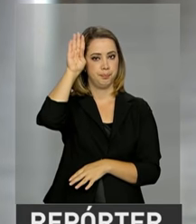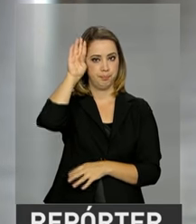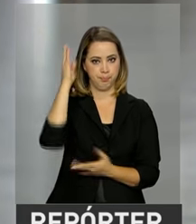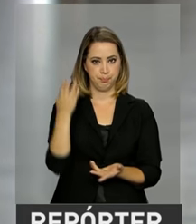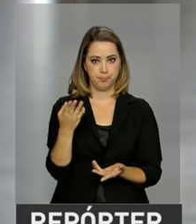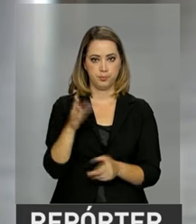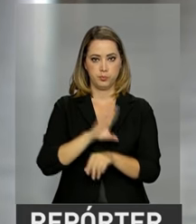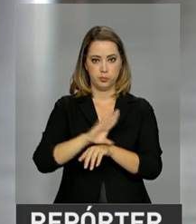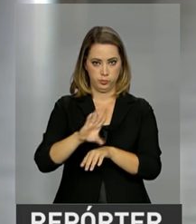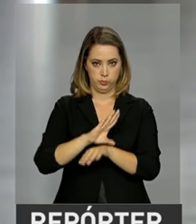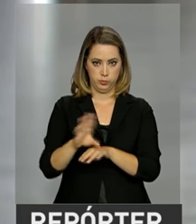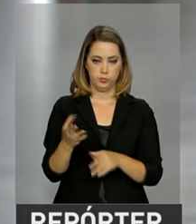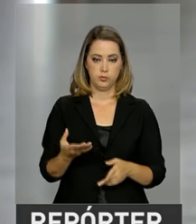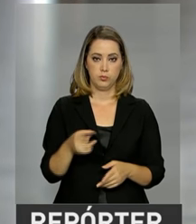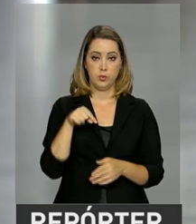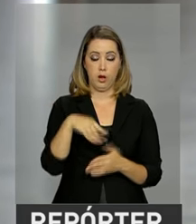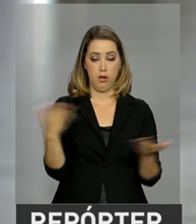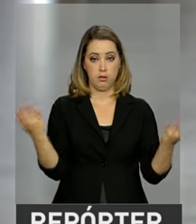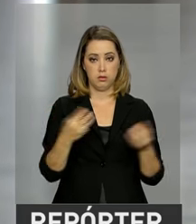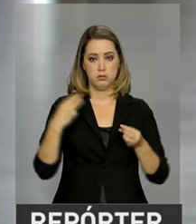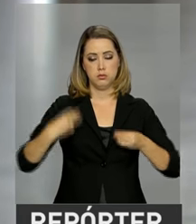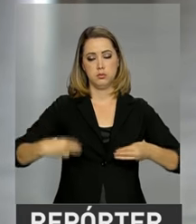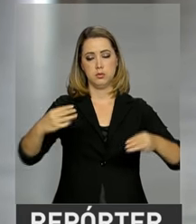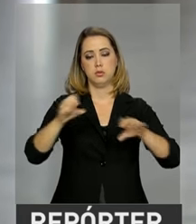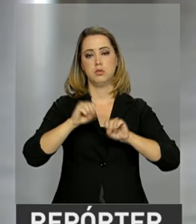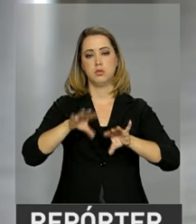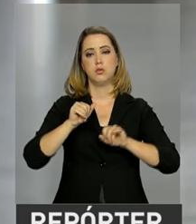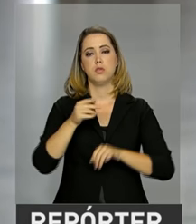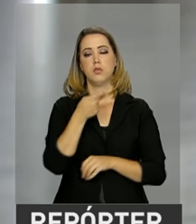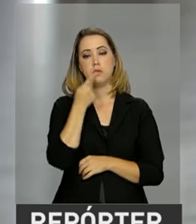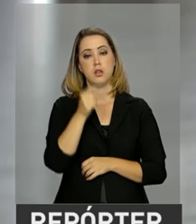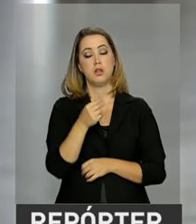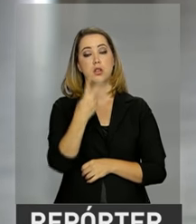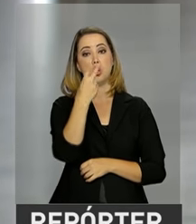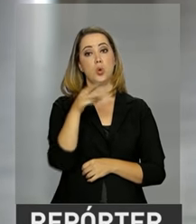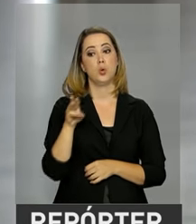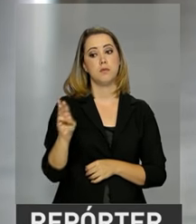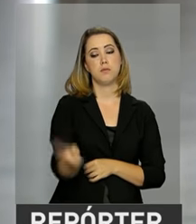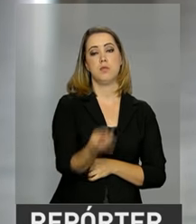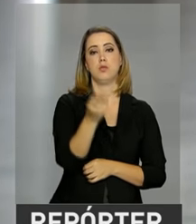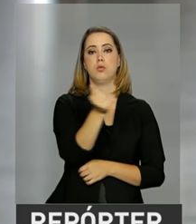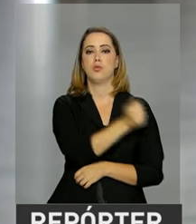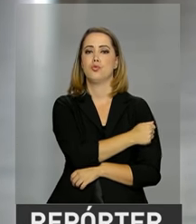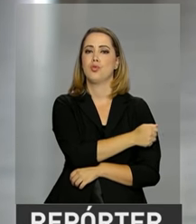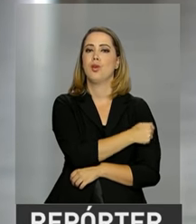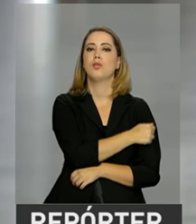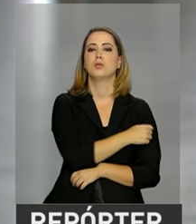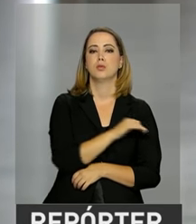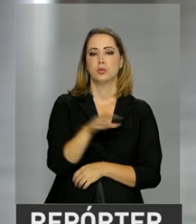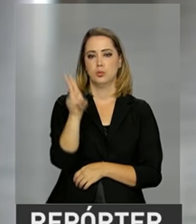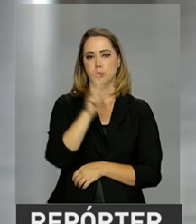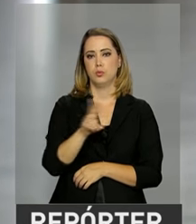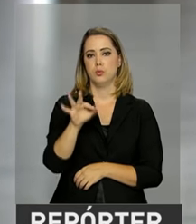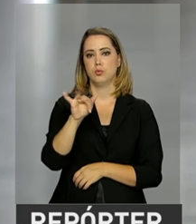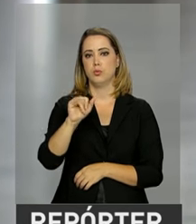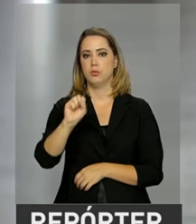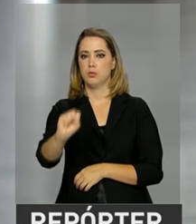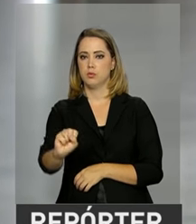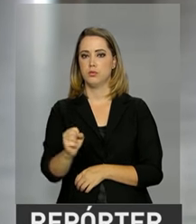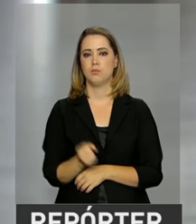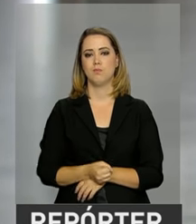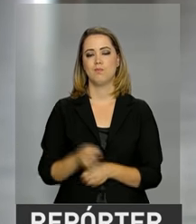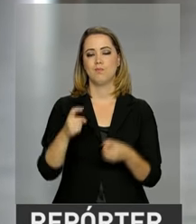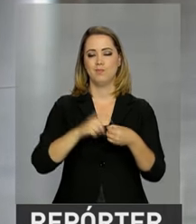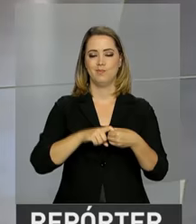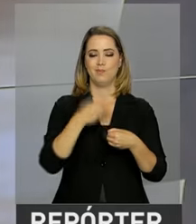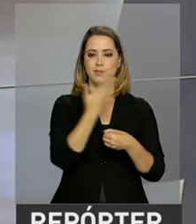atualmente segundo o Ministério da Educação mais de 2 milhões de alunos no país participam do fiés eu volto